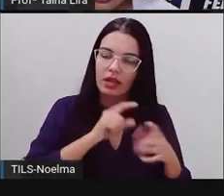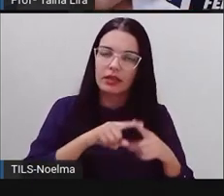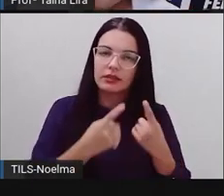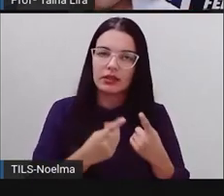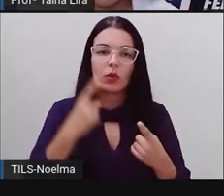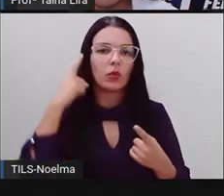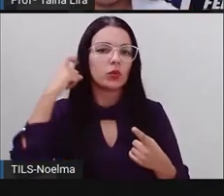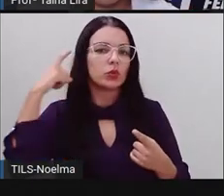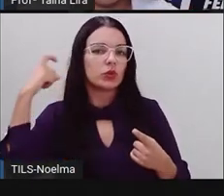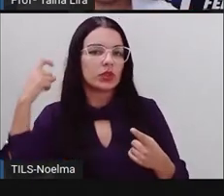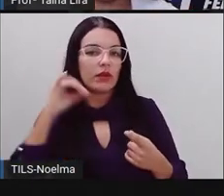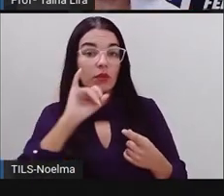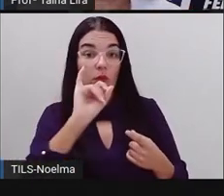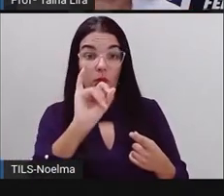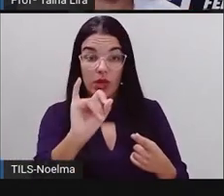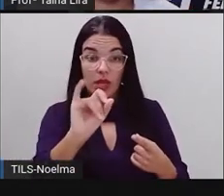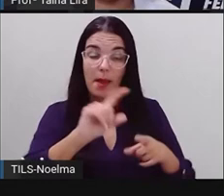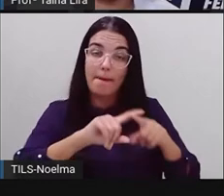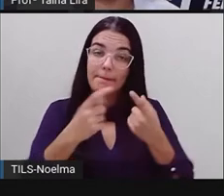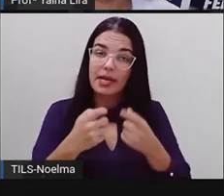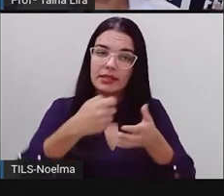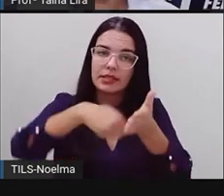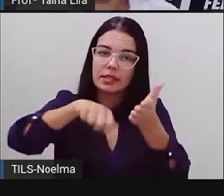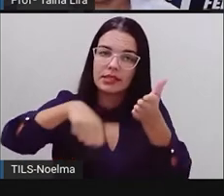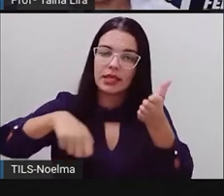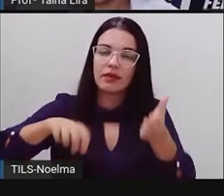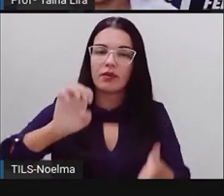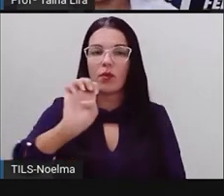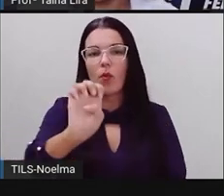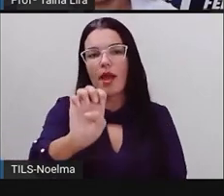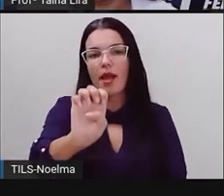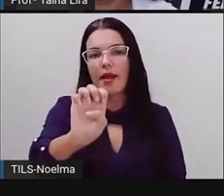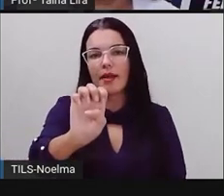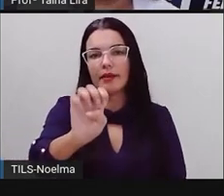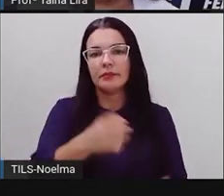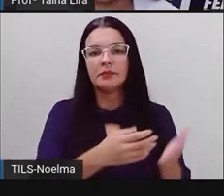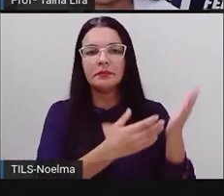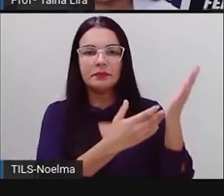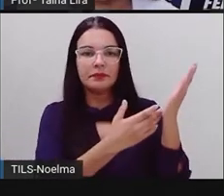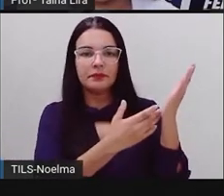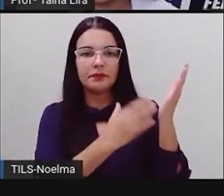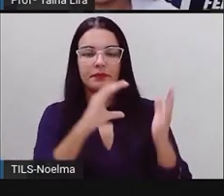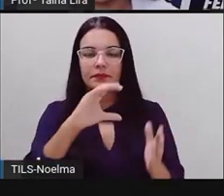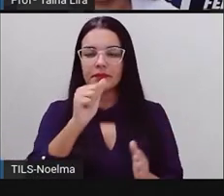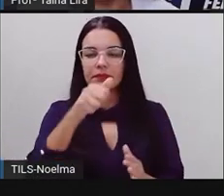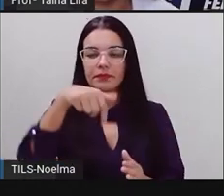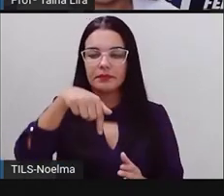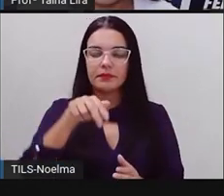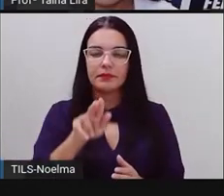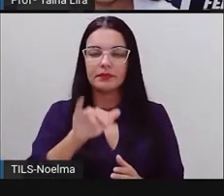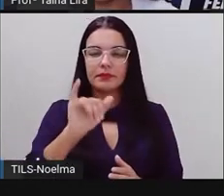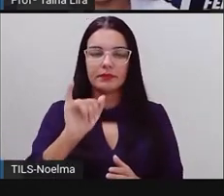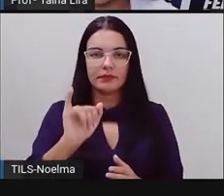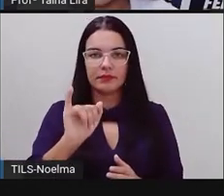ela é fraca eu vou escrever com a letra E agora tá aqui ó caqui